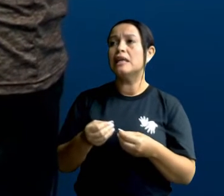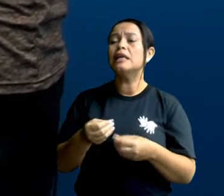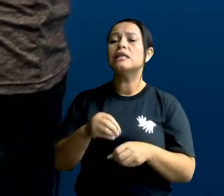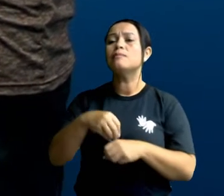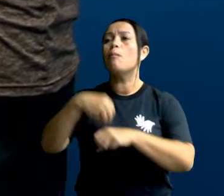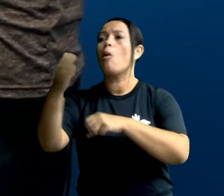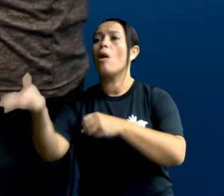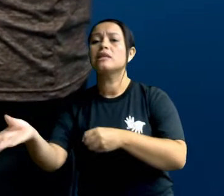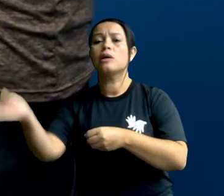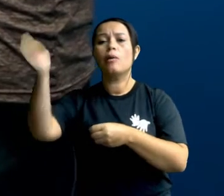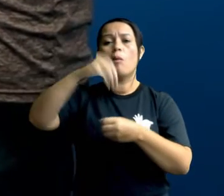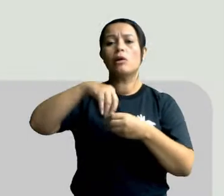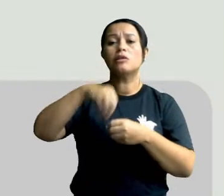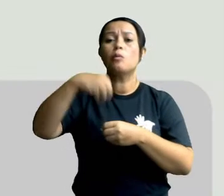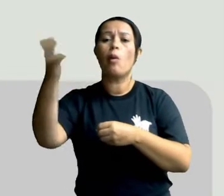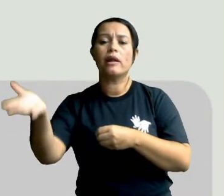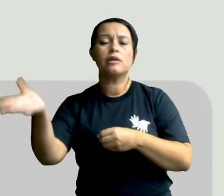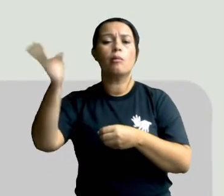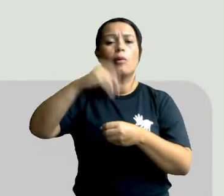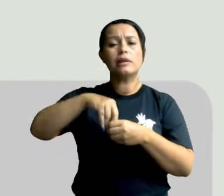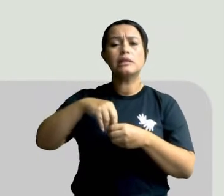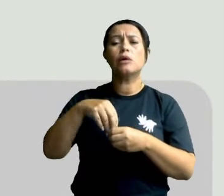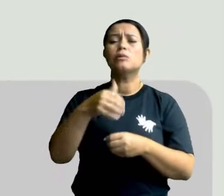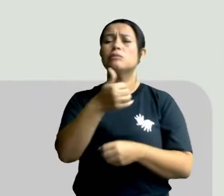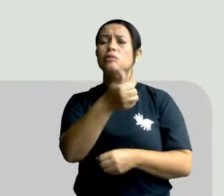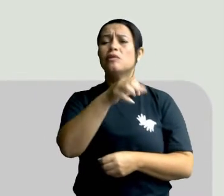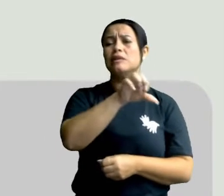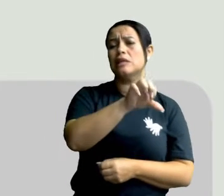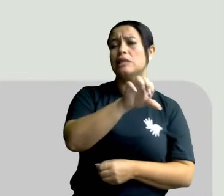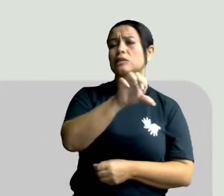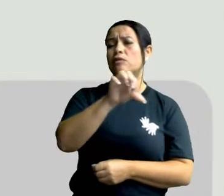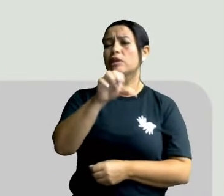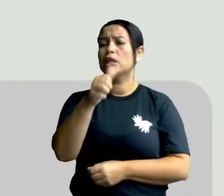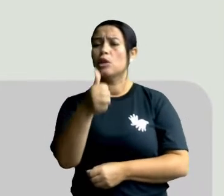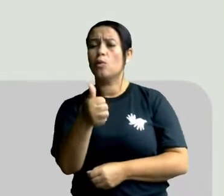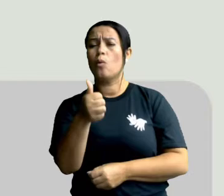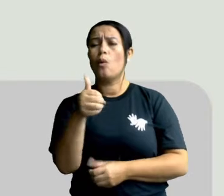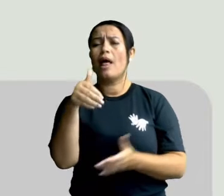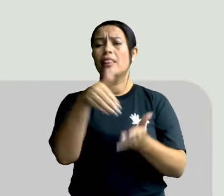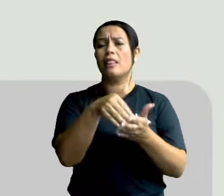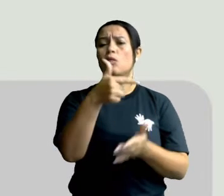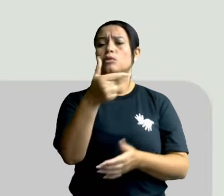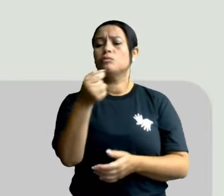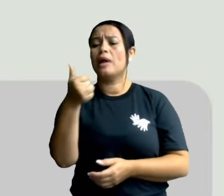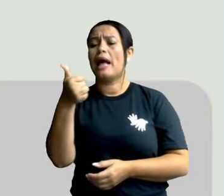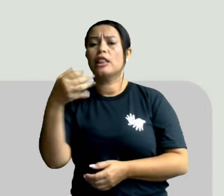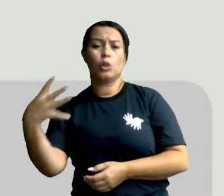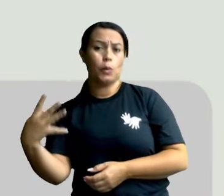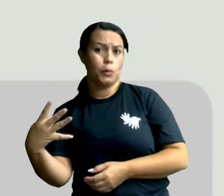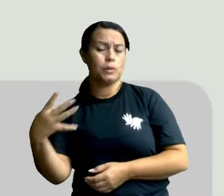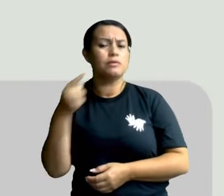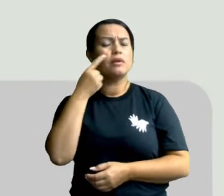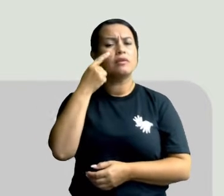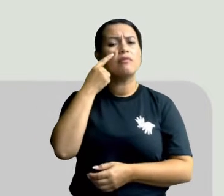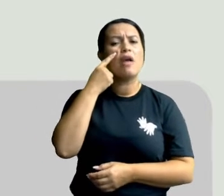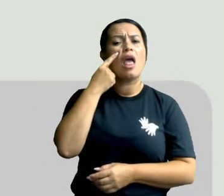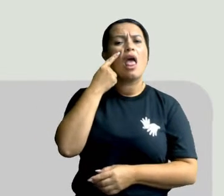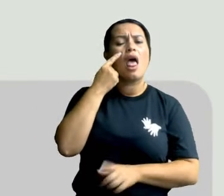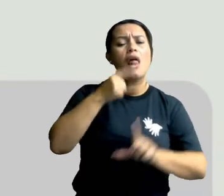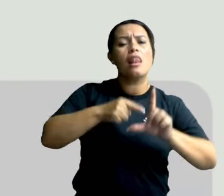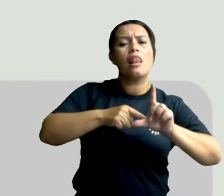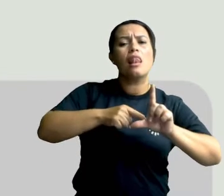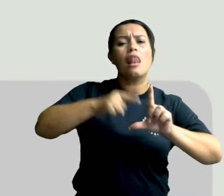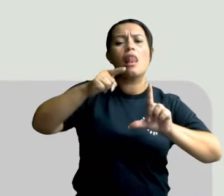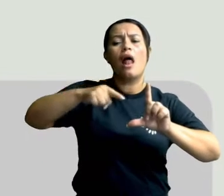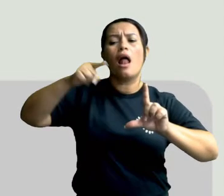toneladas, de 1961 até 2014. Então a gente vê nessa linha verde que a produção, que era